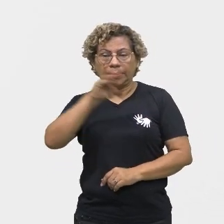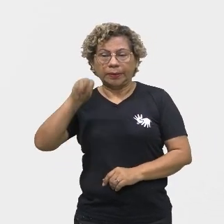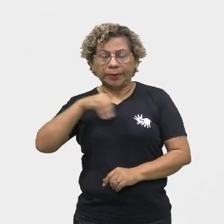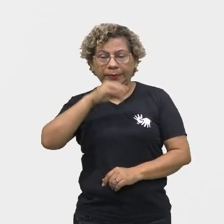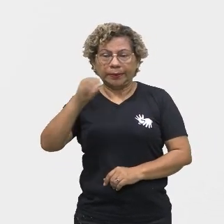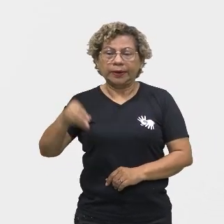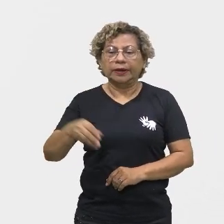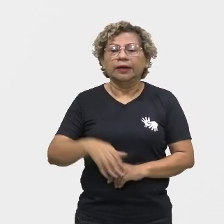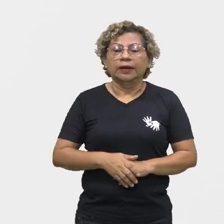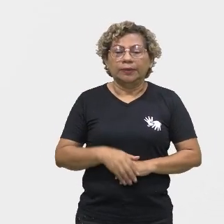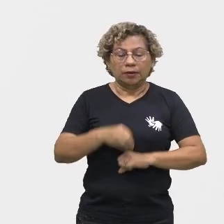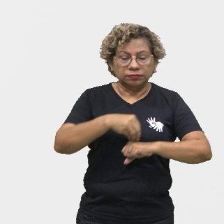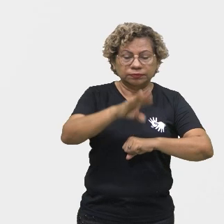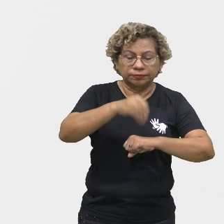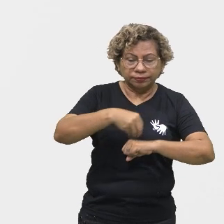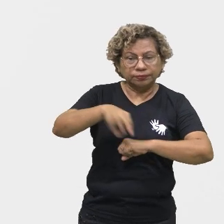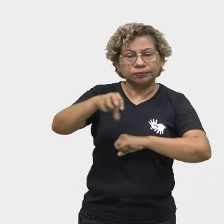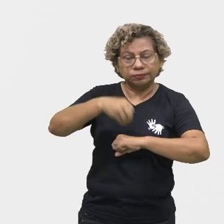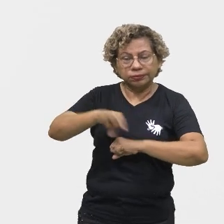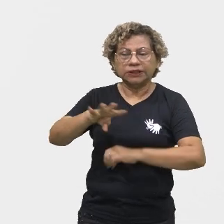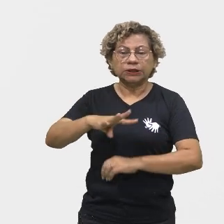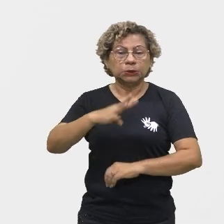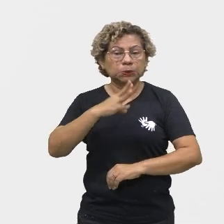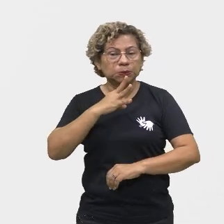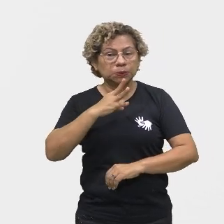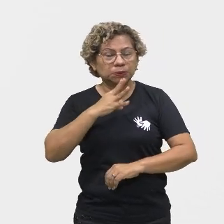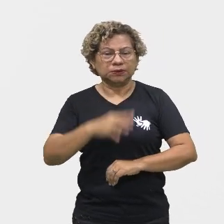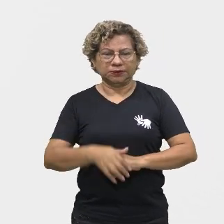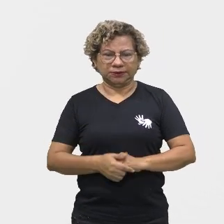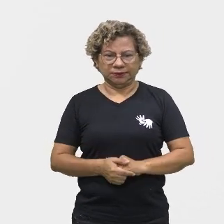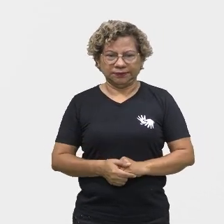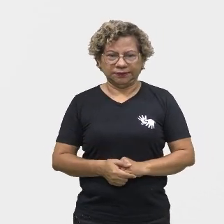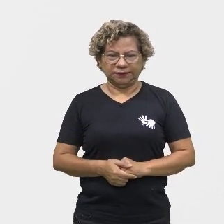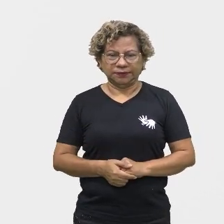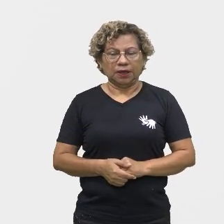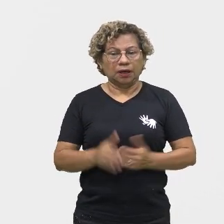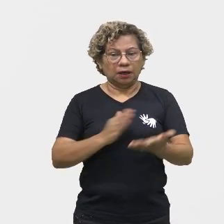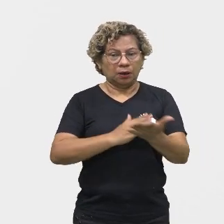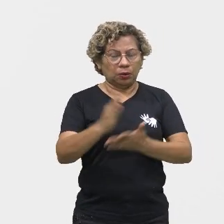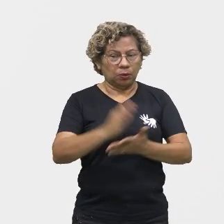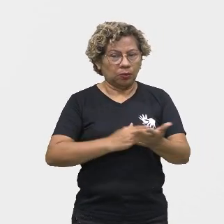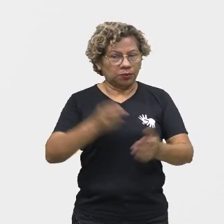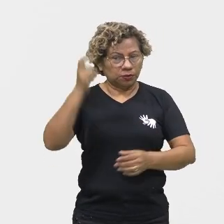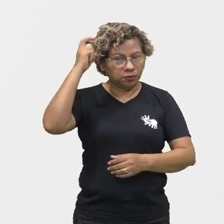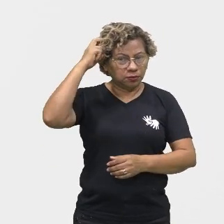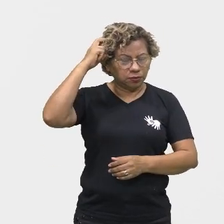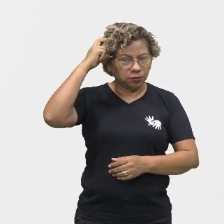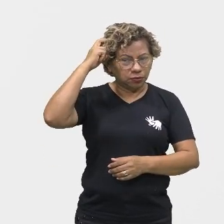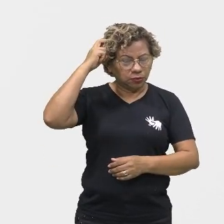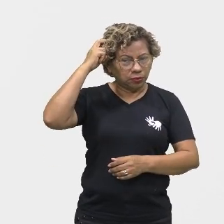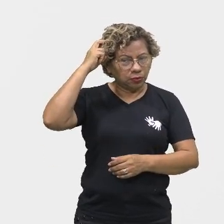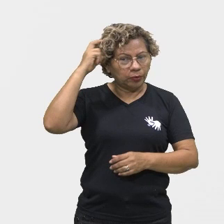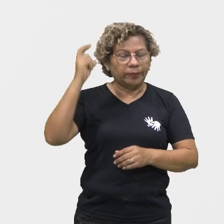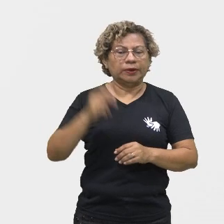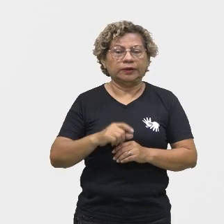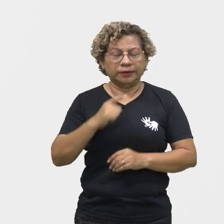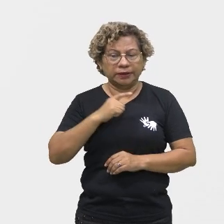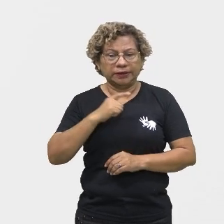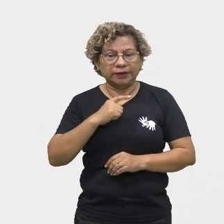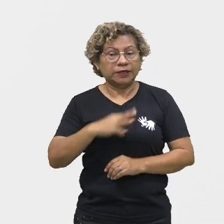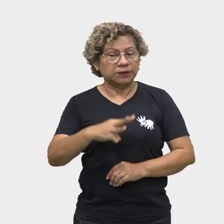transmitir o conhecimento de seus ensinamentos. Algumas culturas, mesmo dominando a